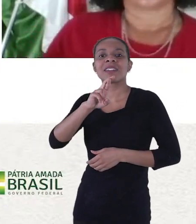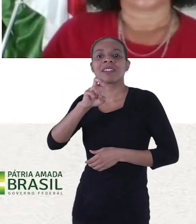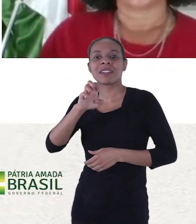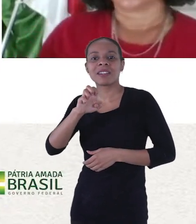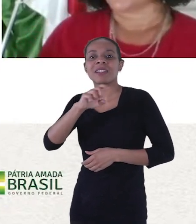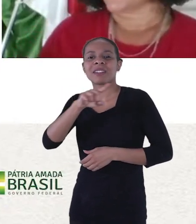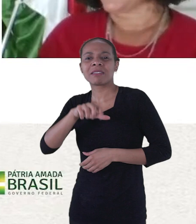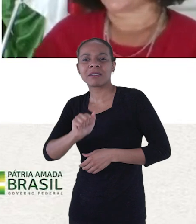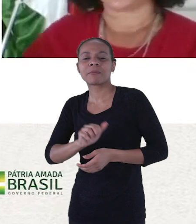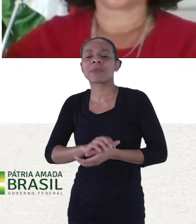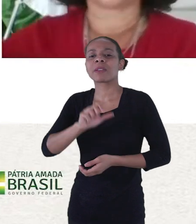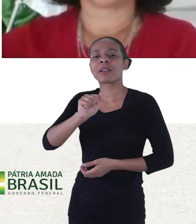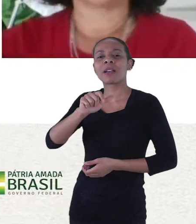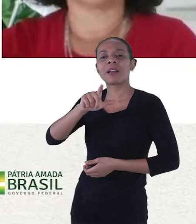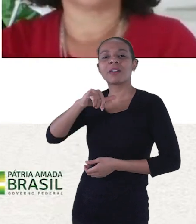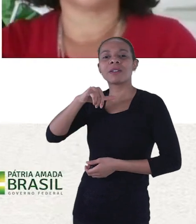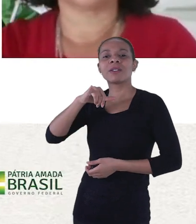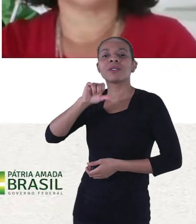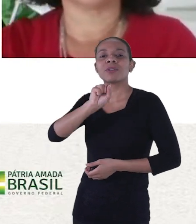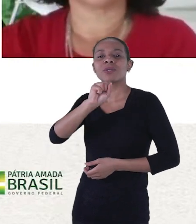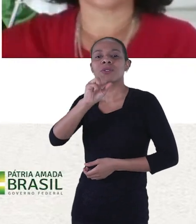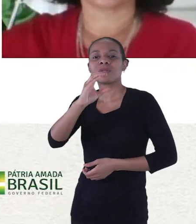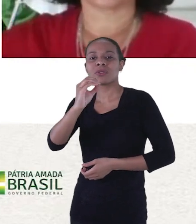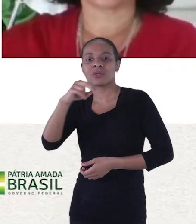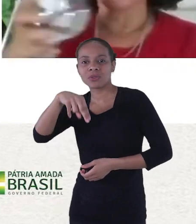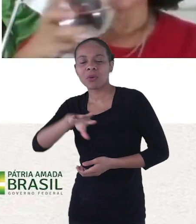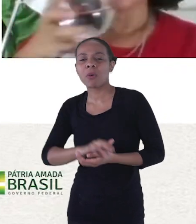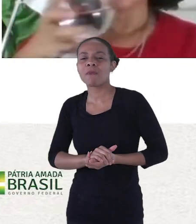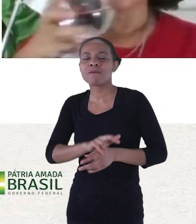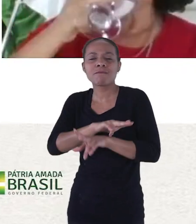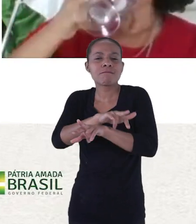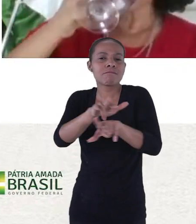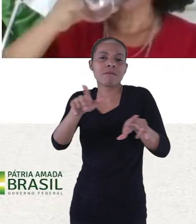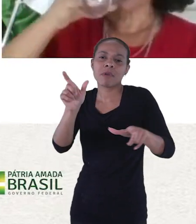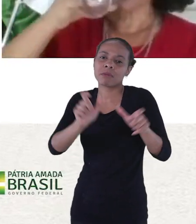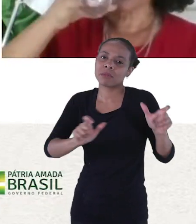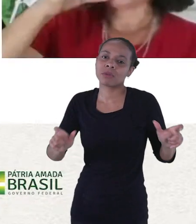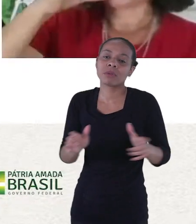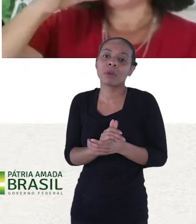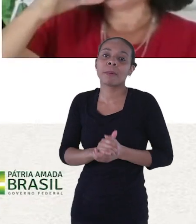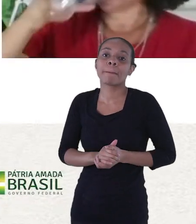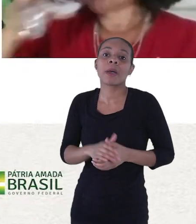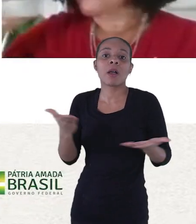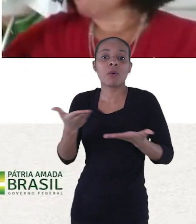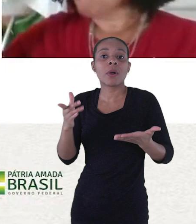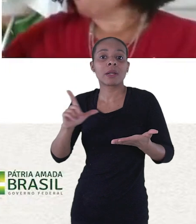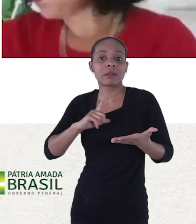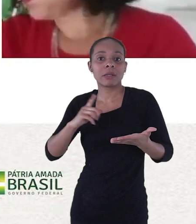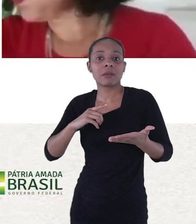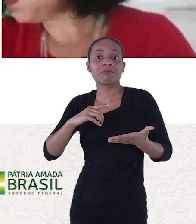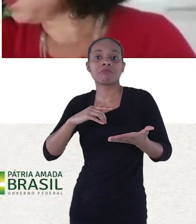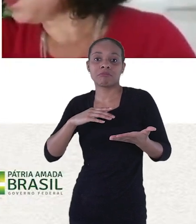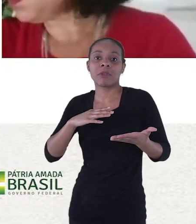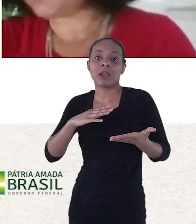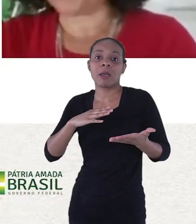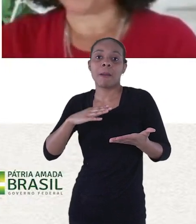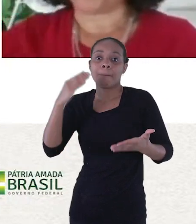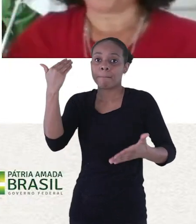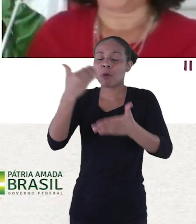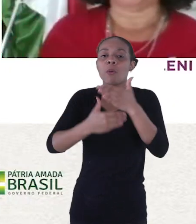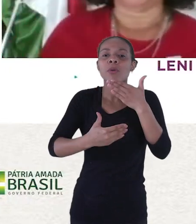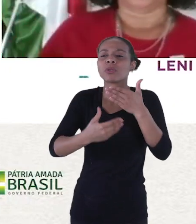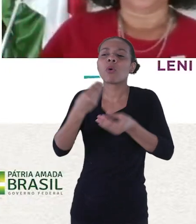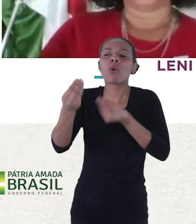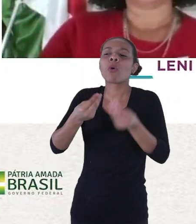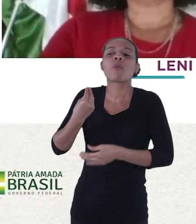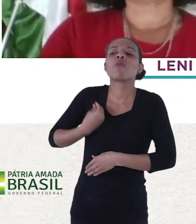Heleno Álvares, Alisson Campos, Zilda Freitas. Agora, Tom, na verdade que tem uma promoção valendo aí para desconto na compra do livro no site da editora. Explica para a gente como é